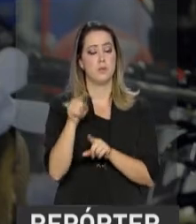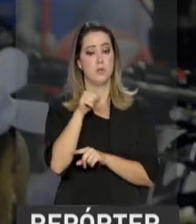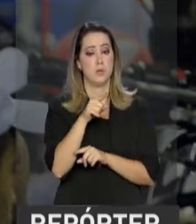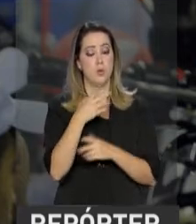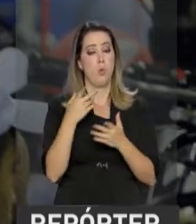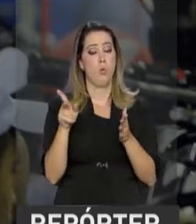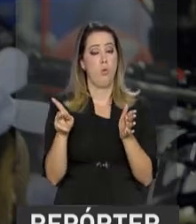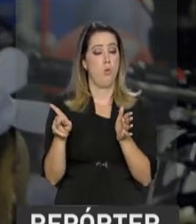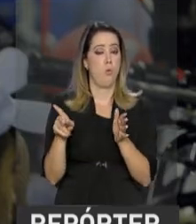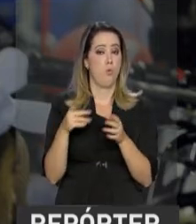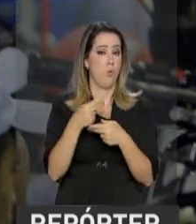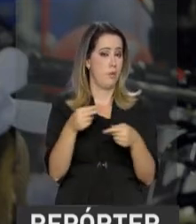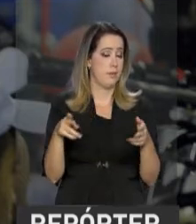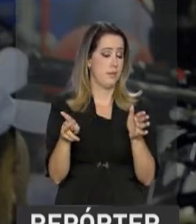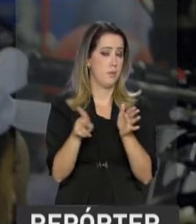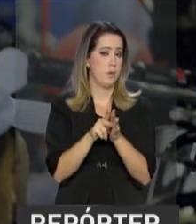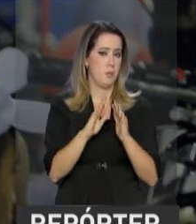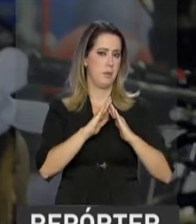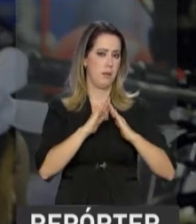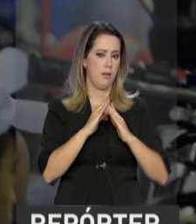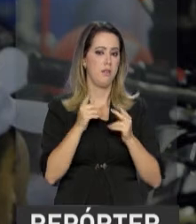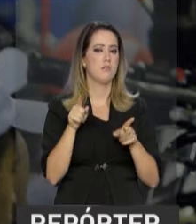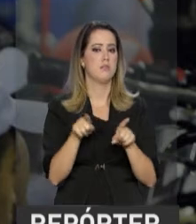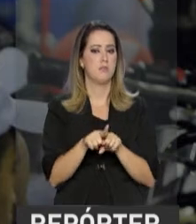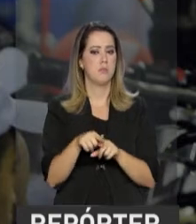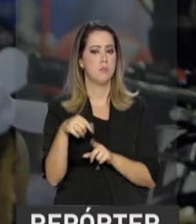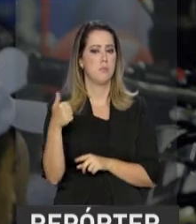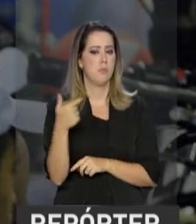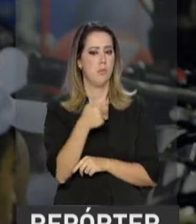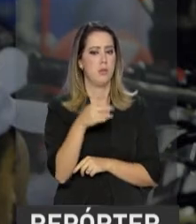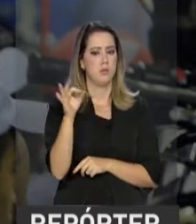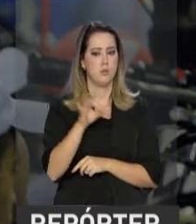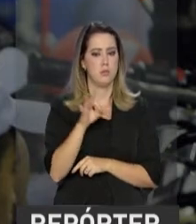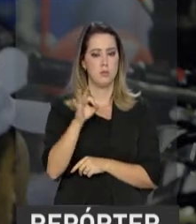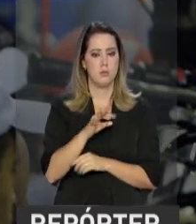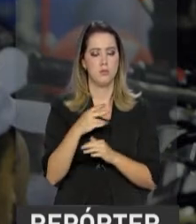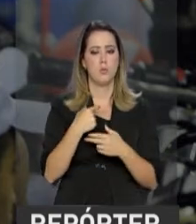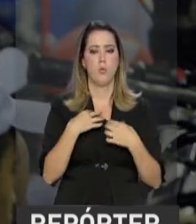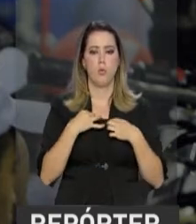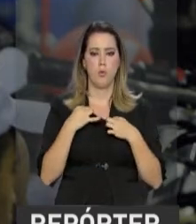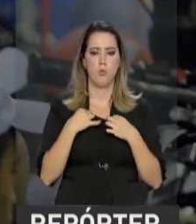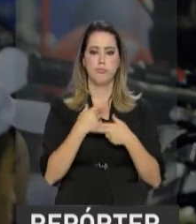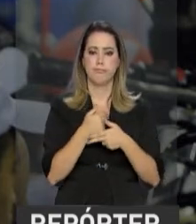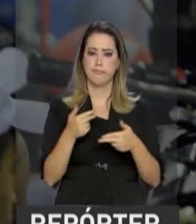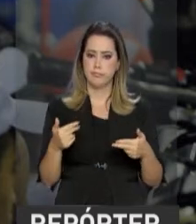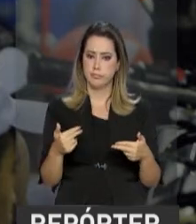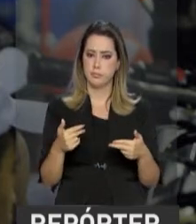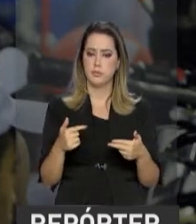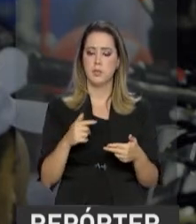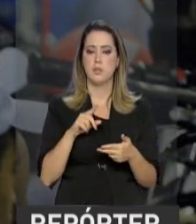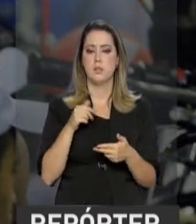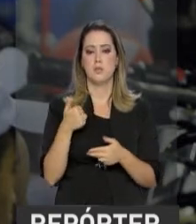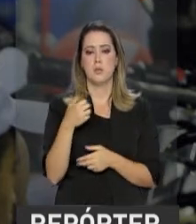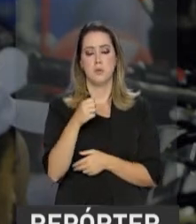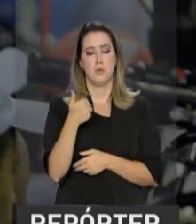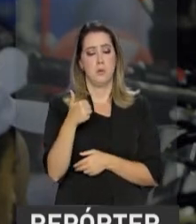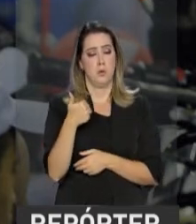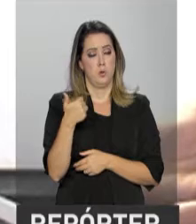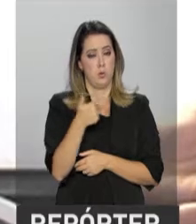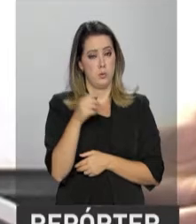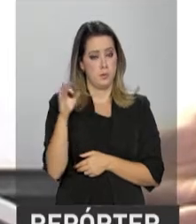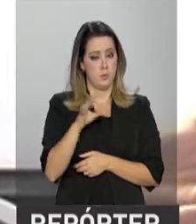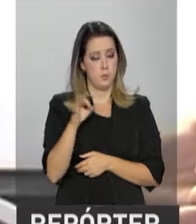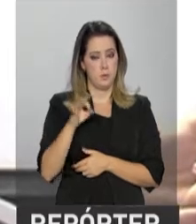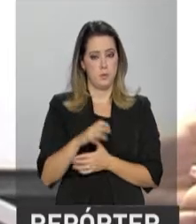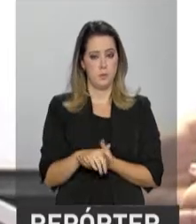móveis com mais de 17 por cento a produção de artigos do vestuário e acessórios com quase 12 por cento entre outros